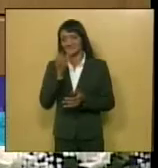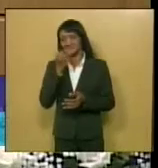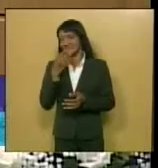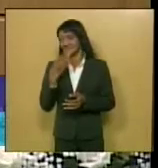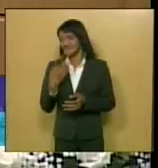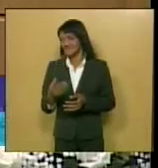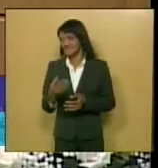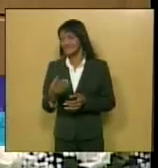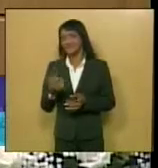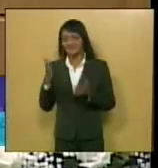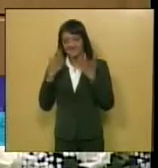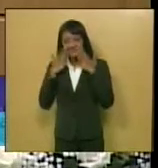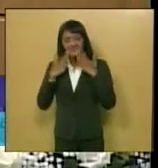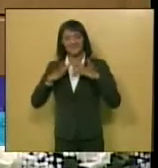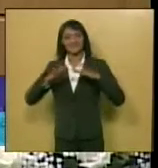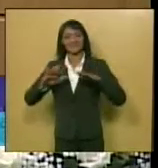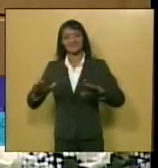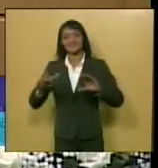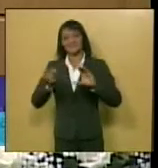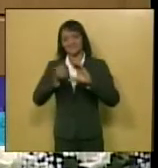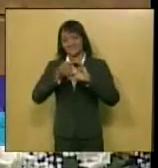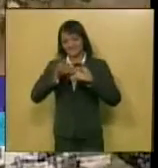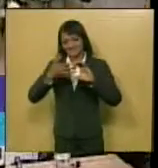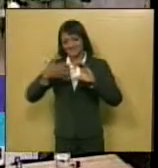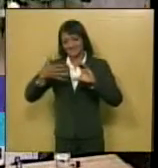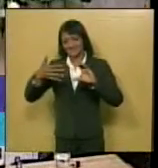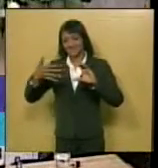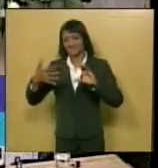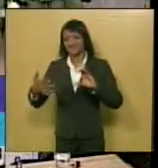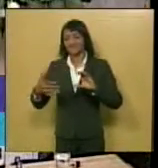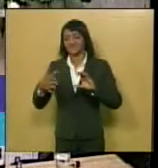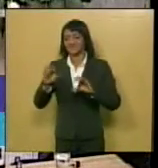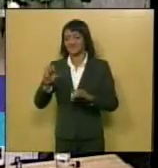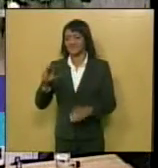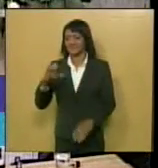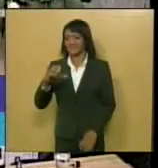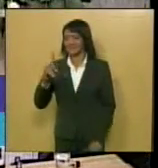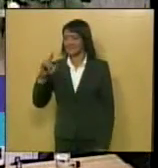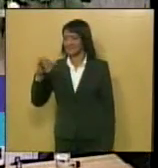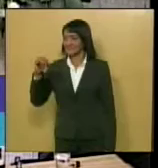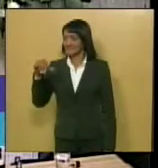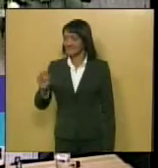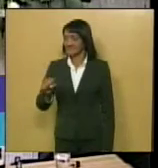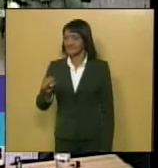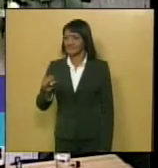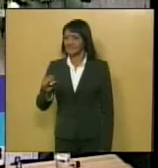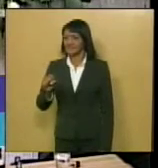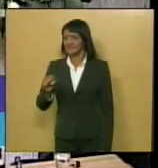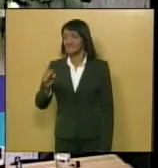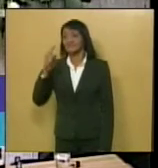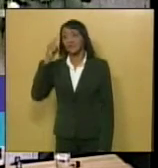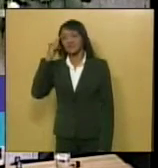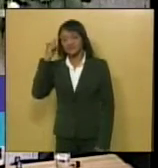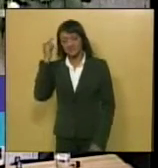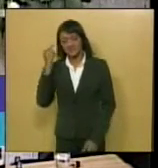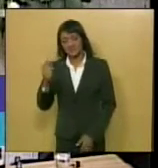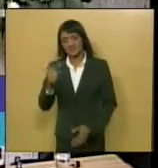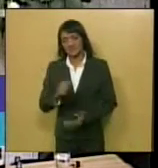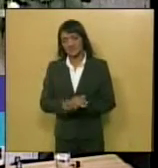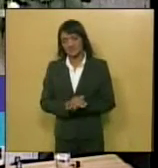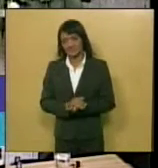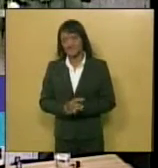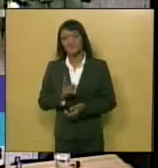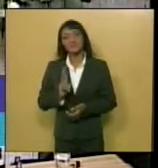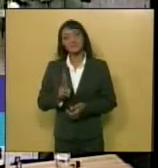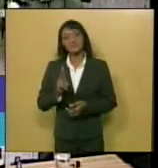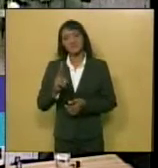consequência natural do caráter visionário de Euclides, cujo pensamento esteve sempre à